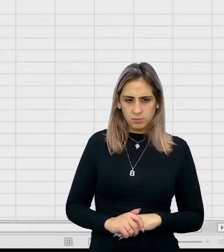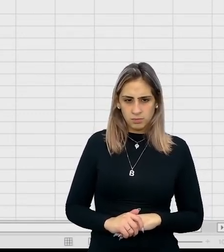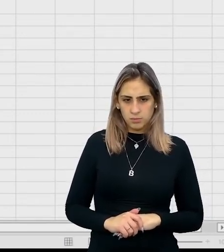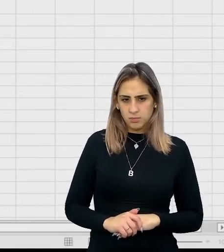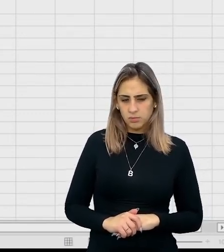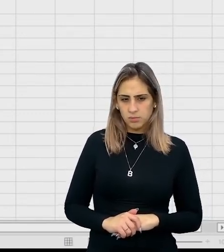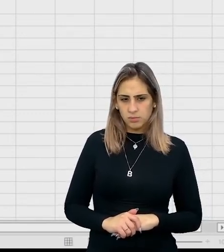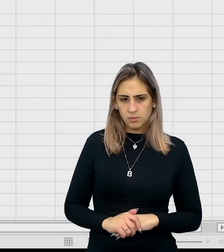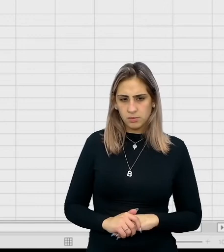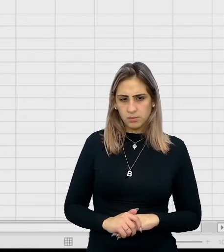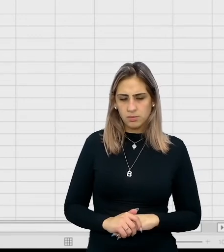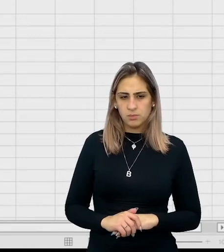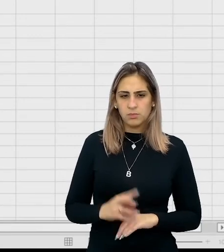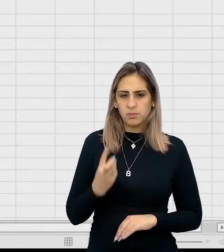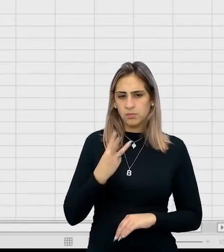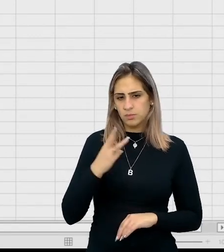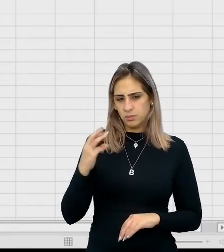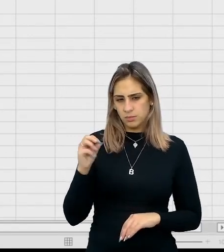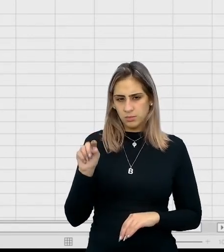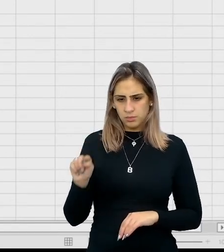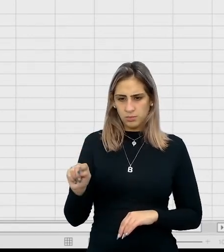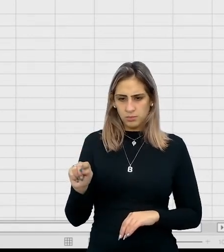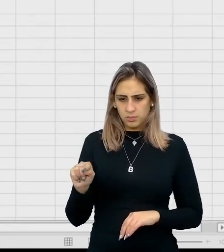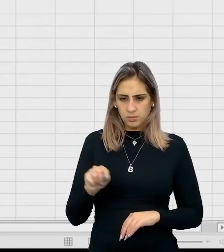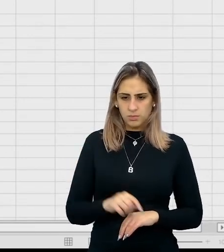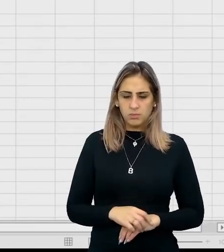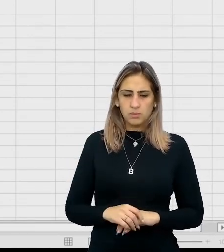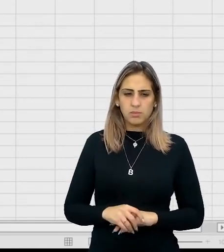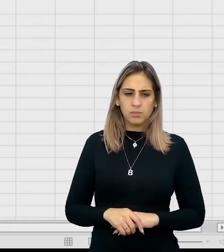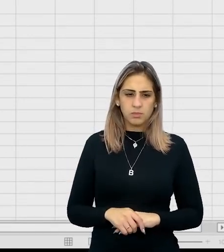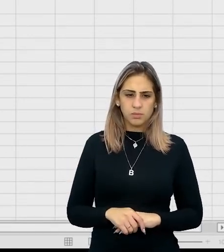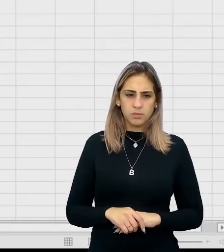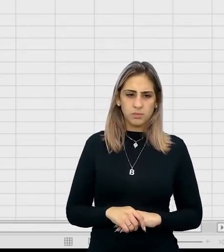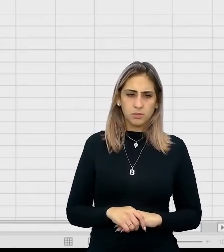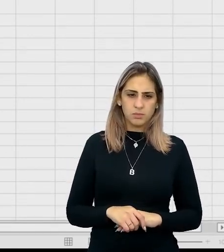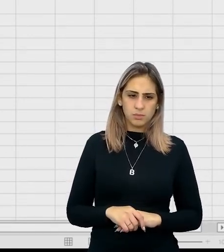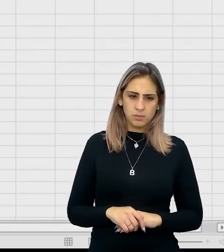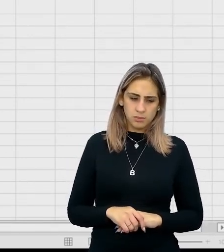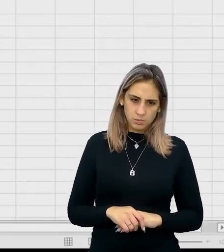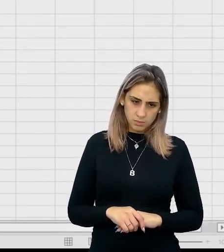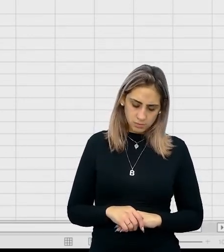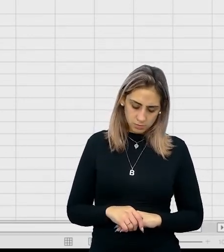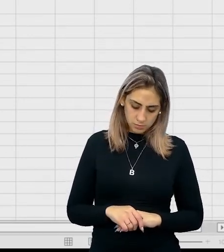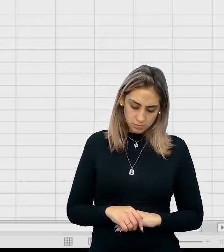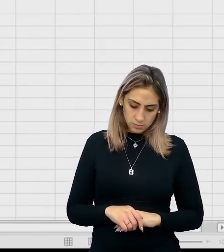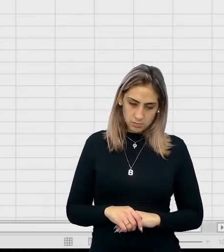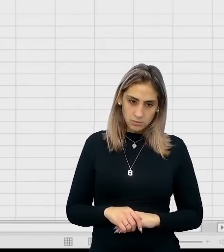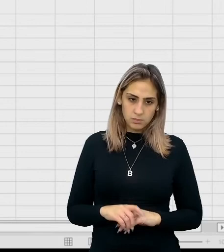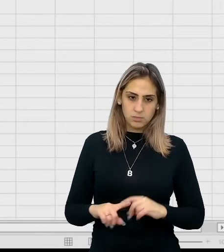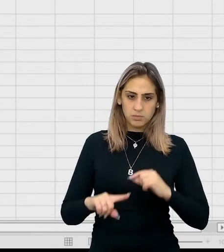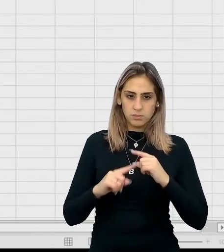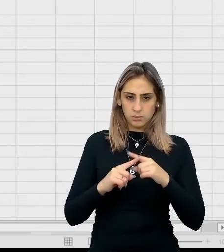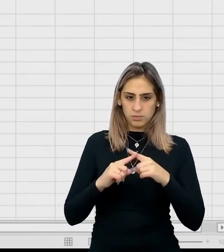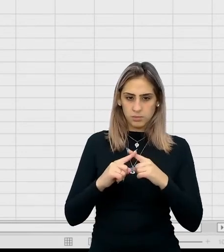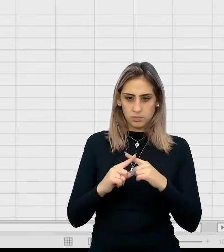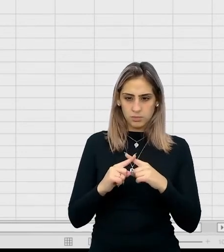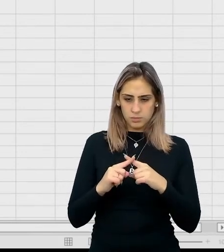Igual. 300 mil. 3 mil. 30 mil. 300 mil.